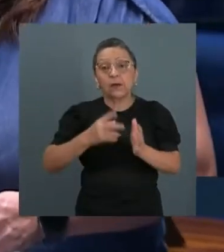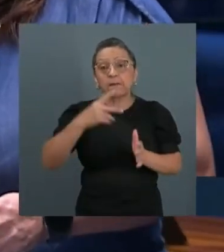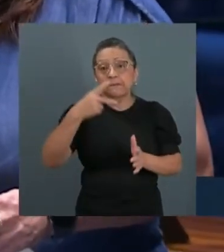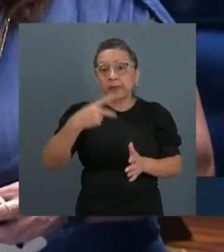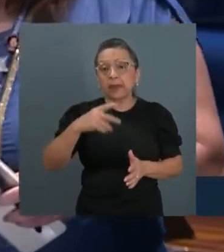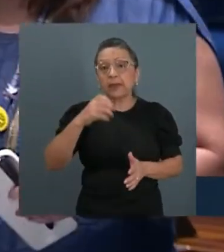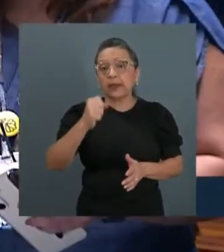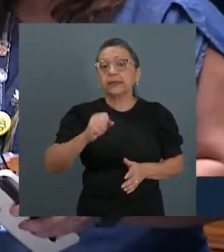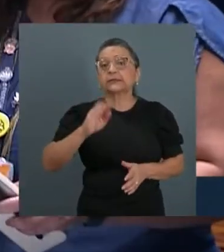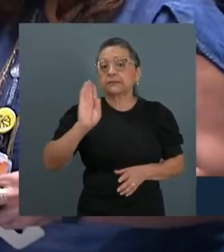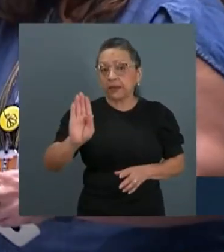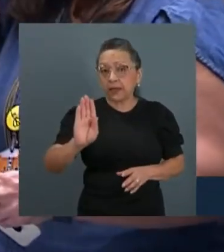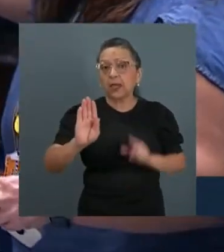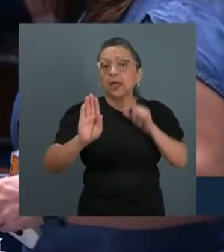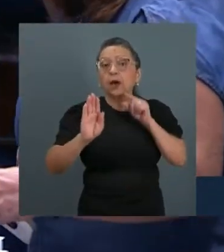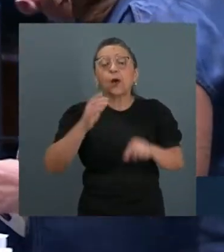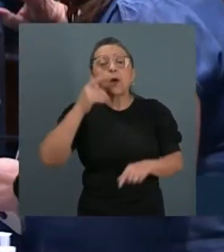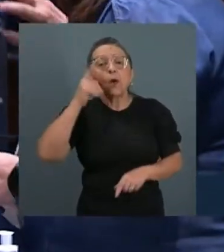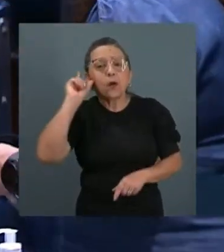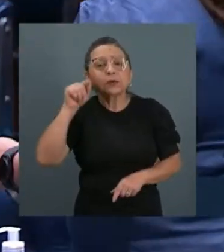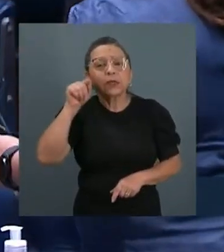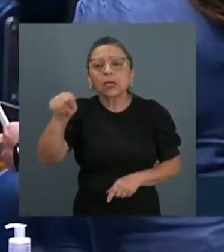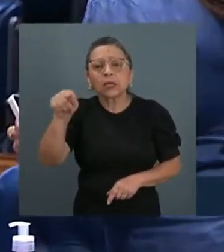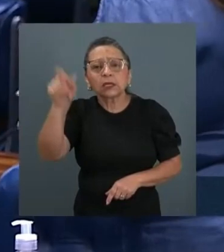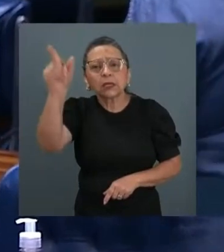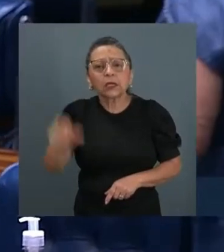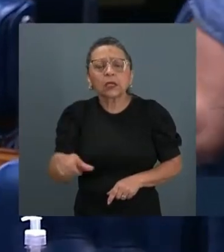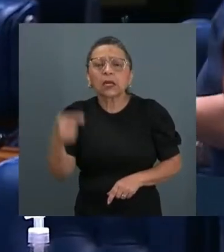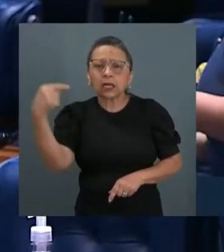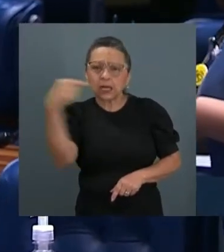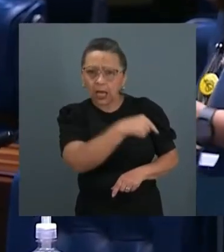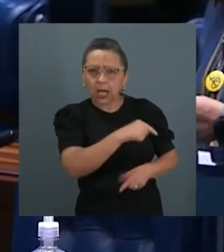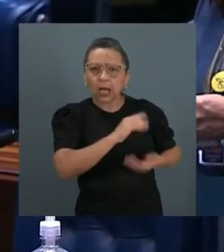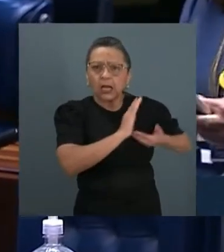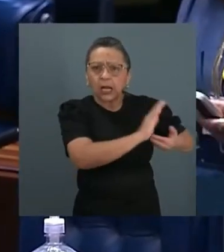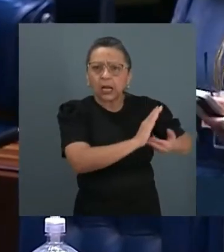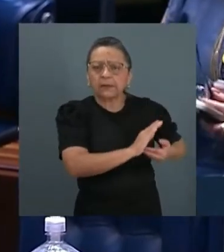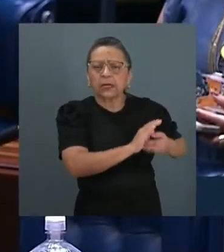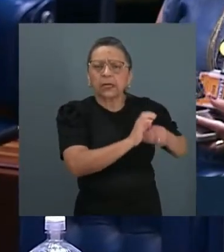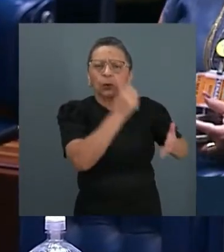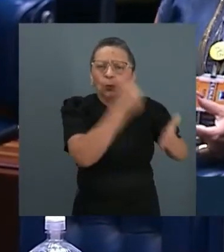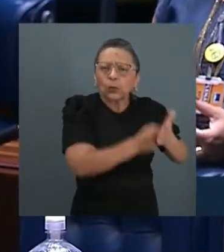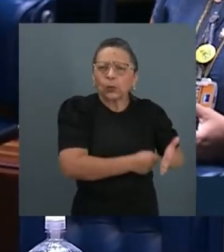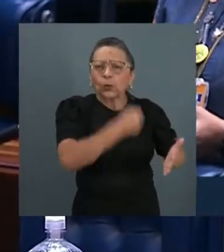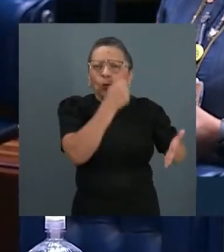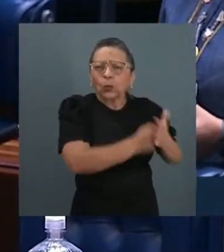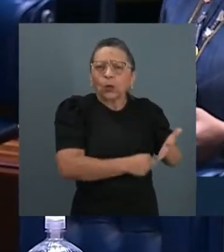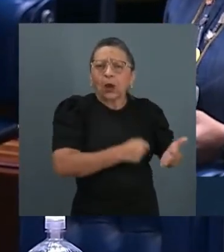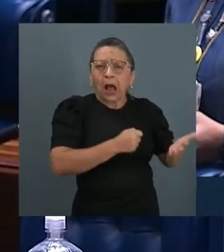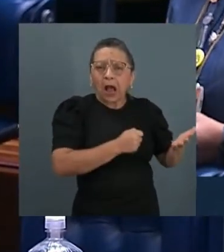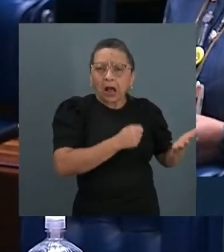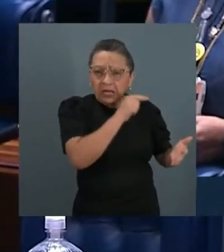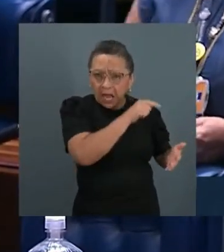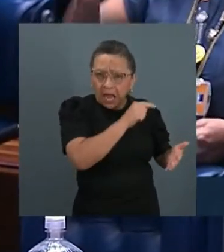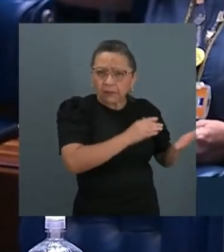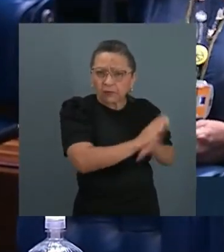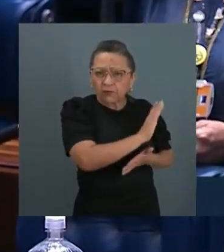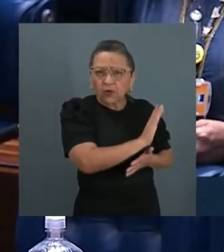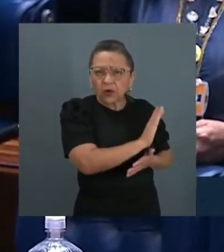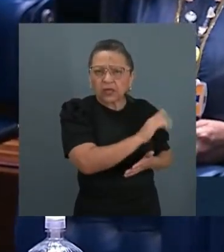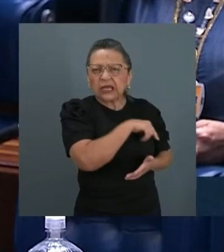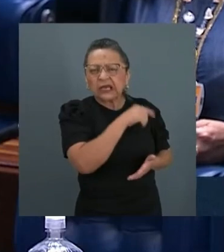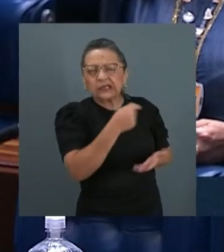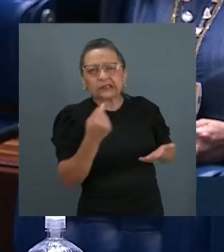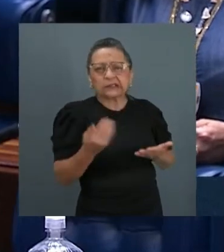bem. Ele ontem lutou lá no plenário, quando aprovou lá, e que ainda veio